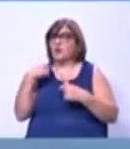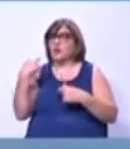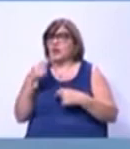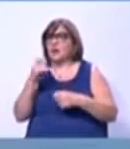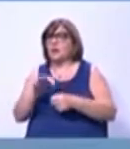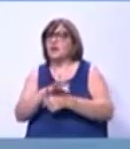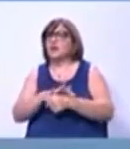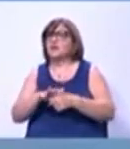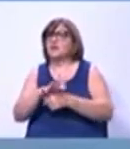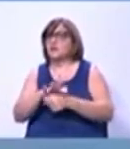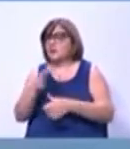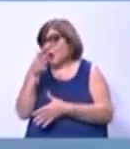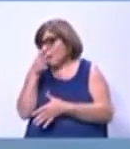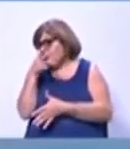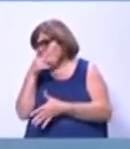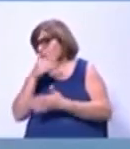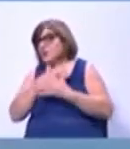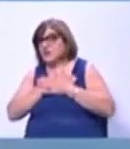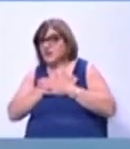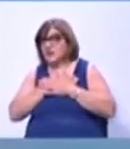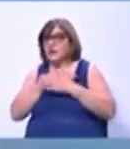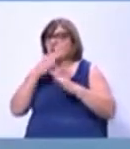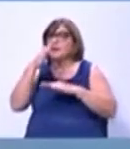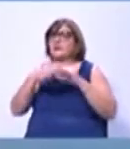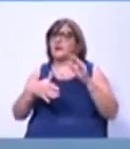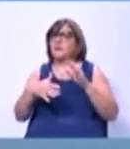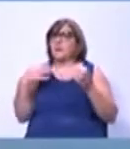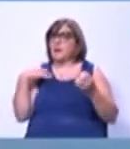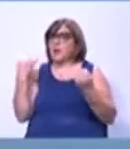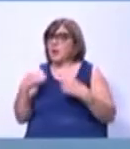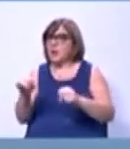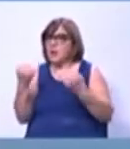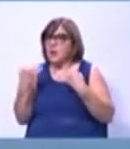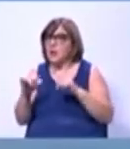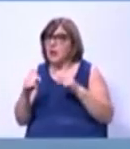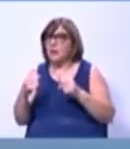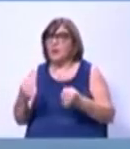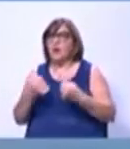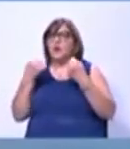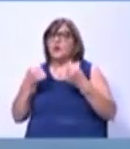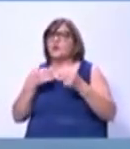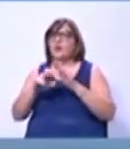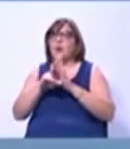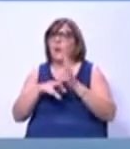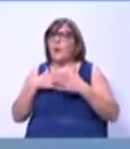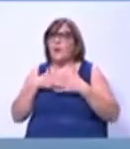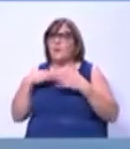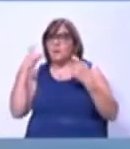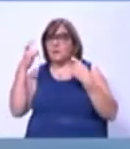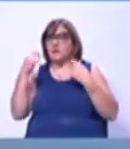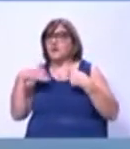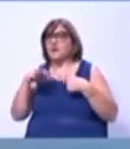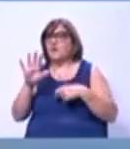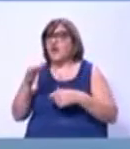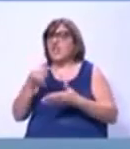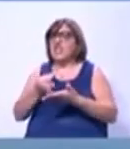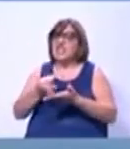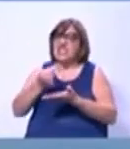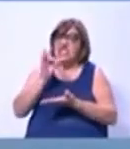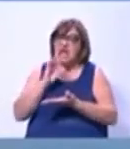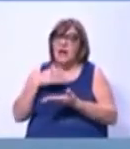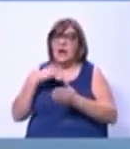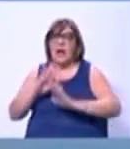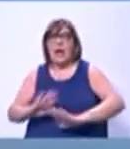uma situação desagradável e de repente sinto-me nervosa, não consigo regular-me, o que é que eu penso? Olha, vou tomar um chá, ver